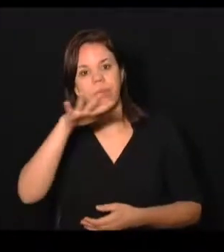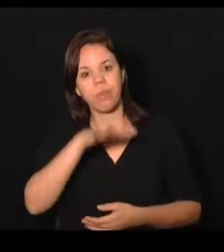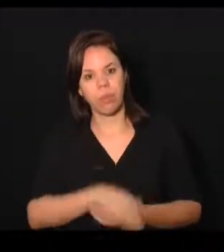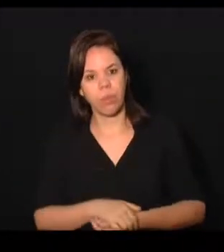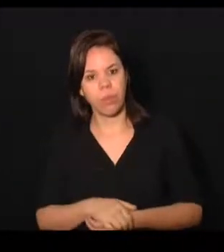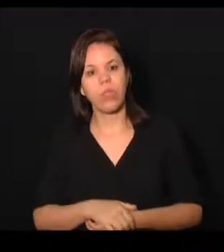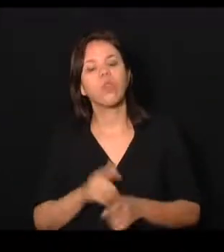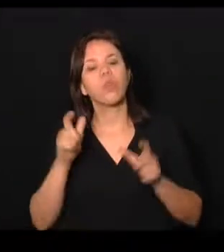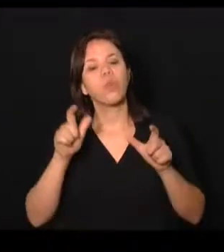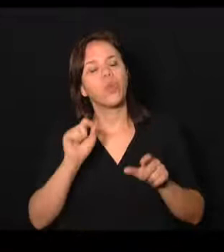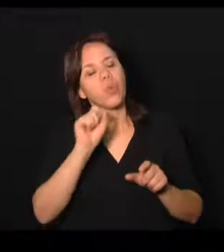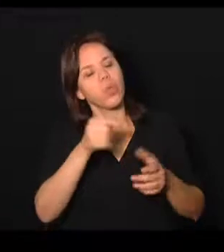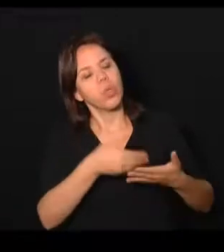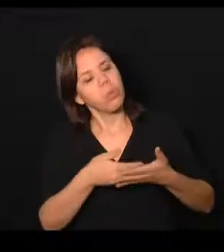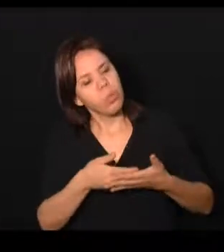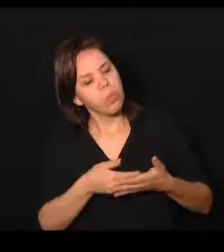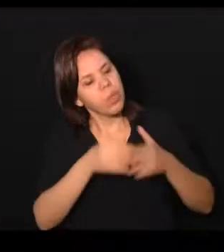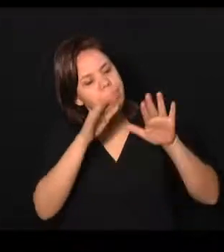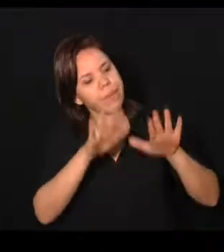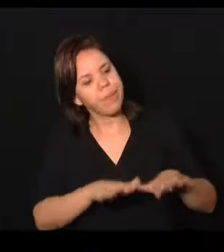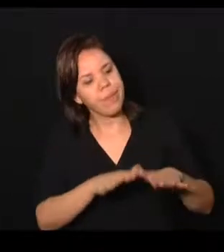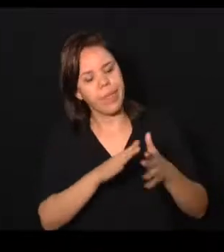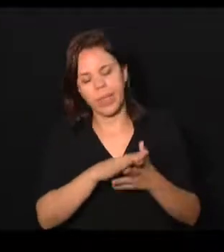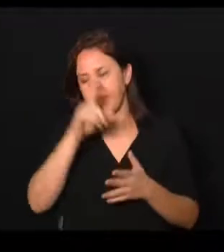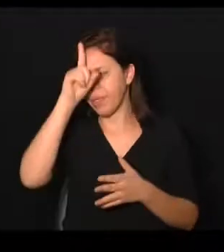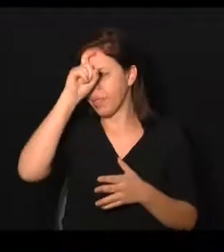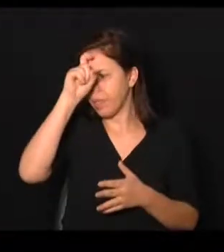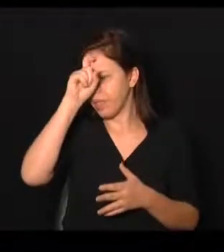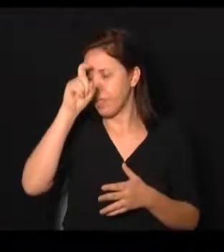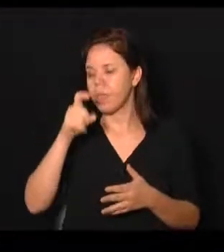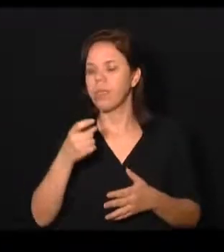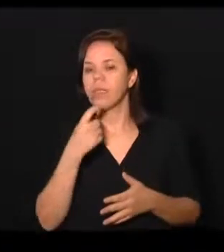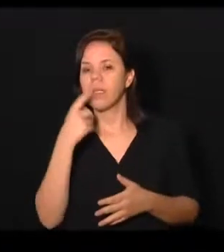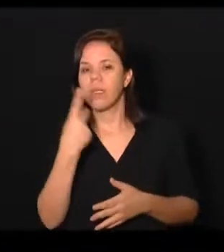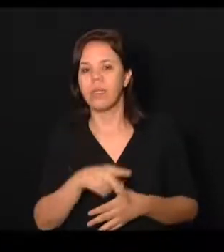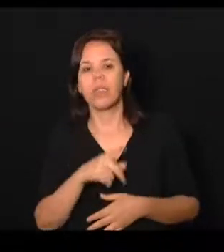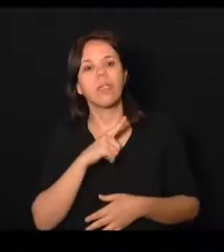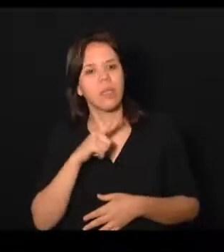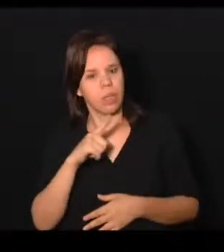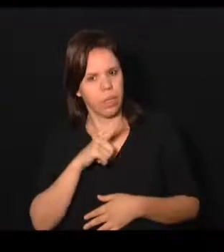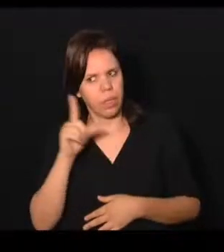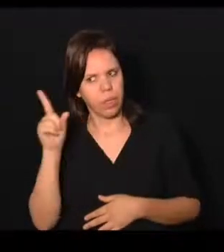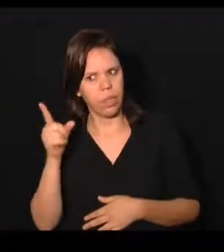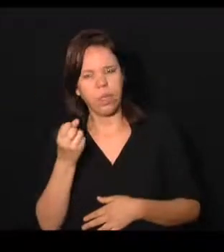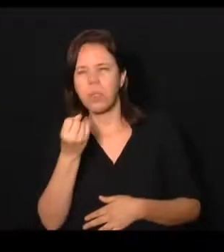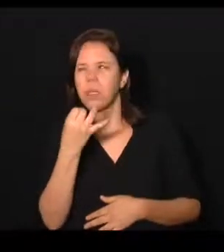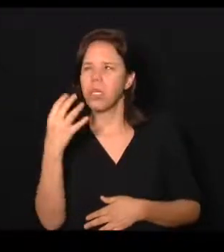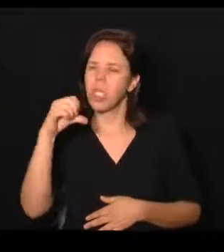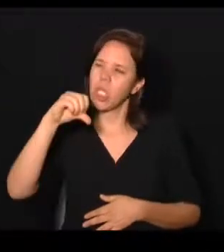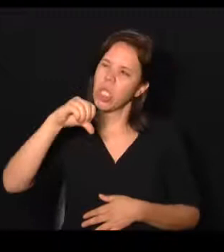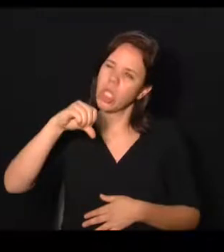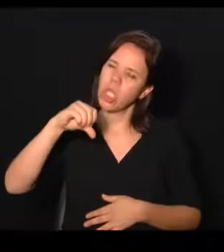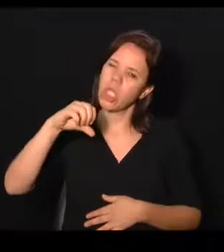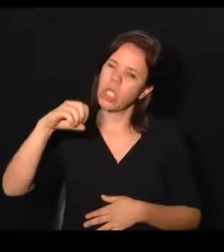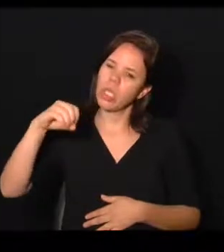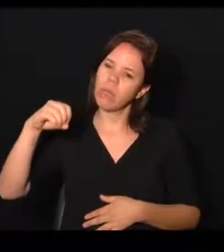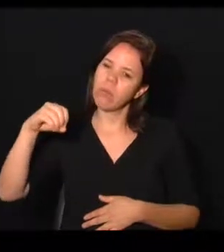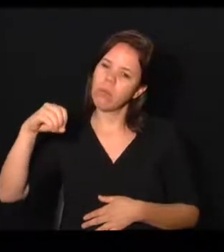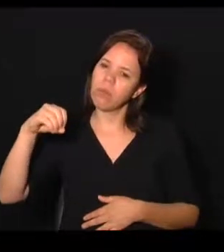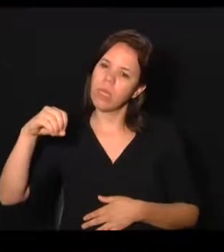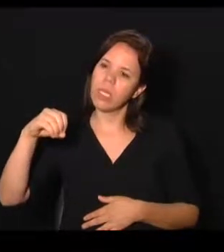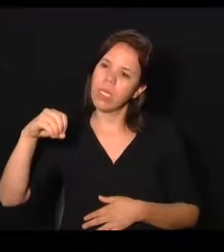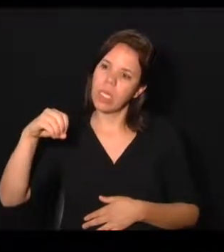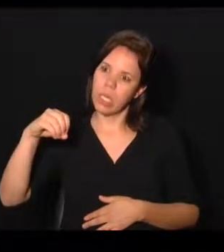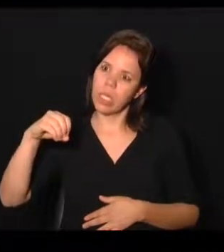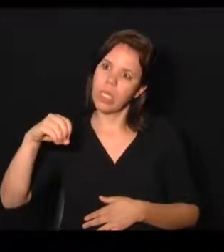os prematuros ficam. A maternidade Campinas tem lá uma média de 900 crianças. Serviço,